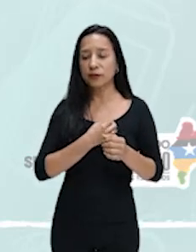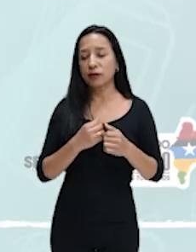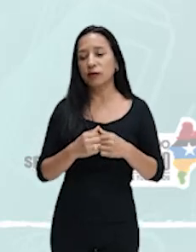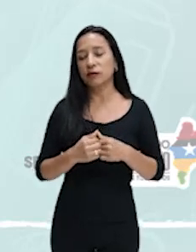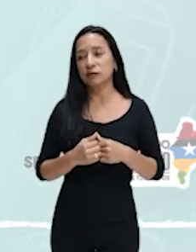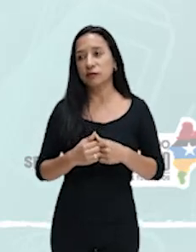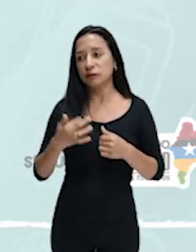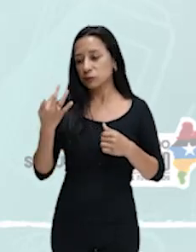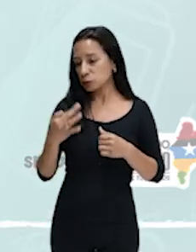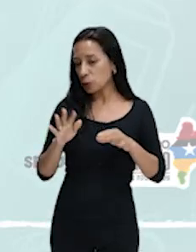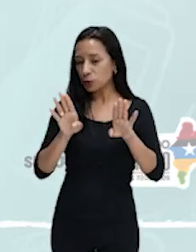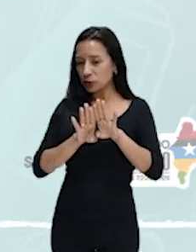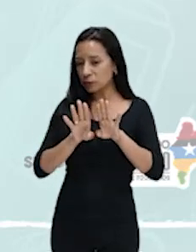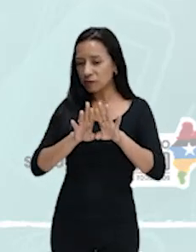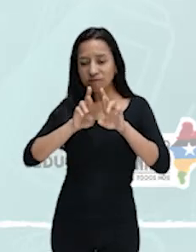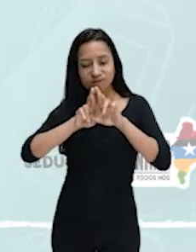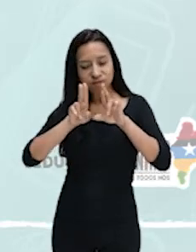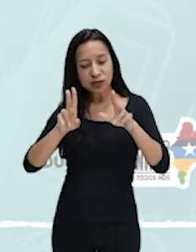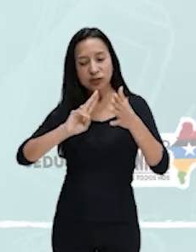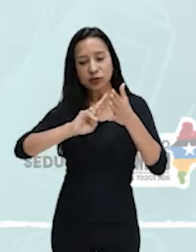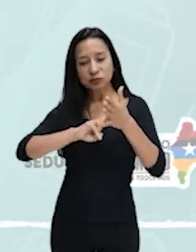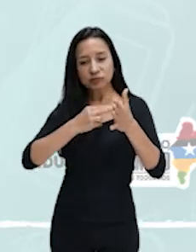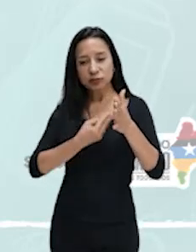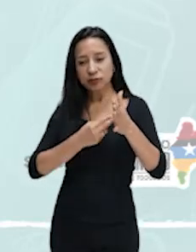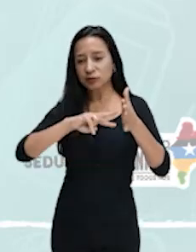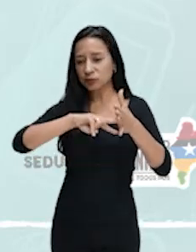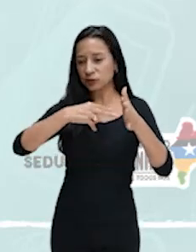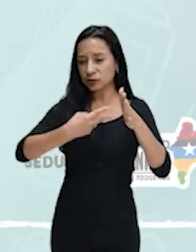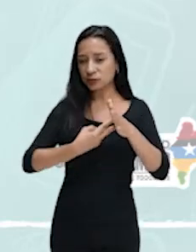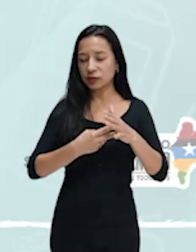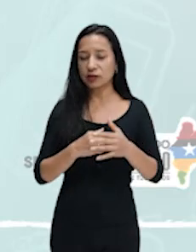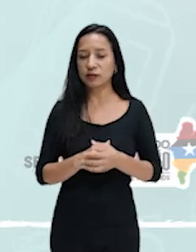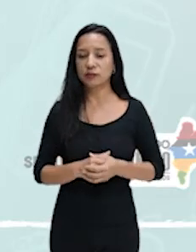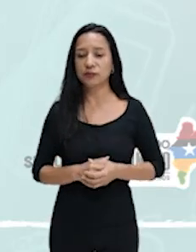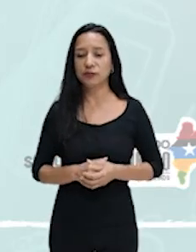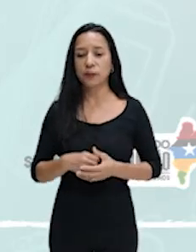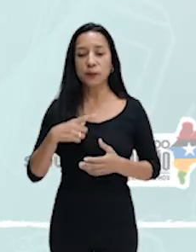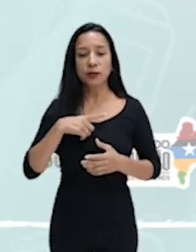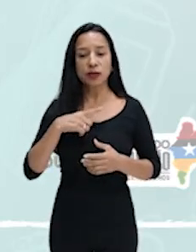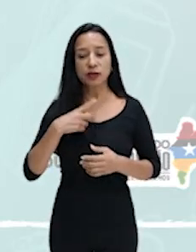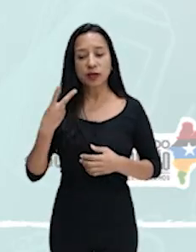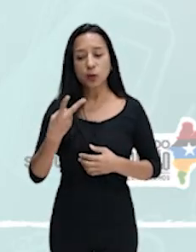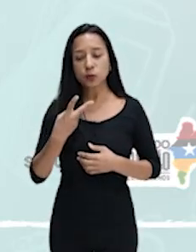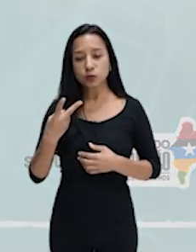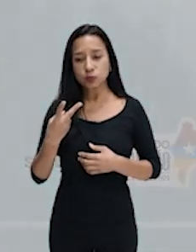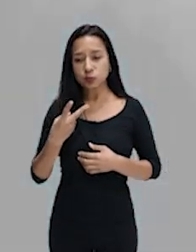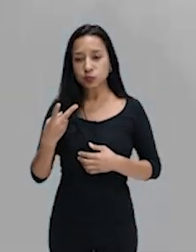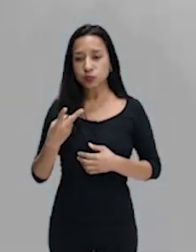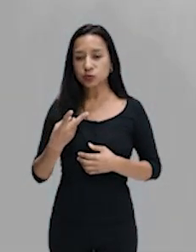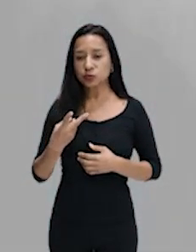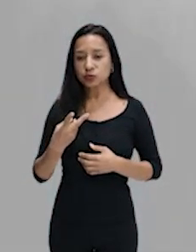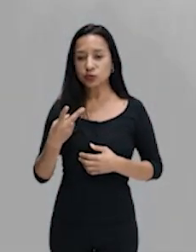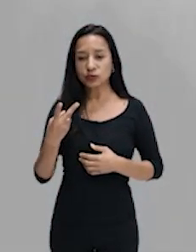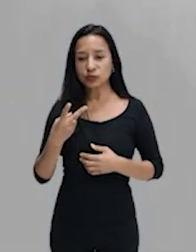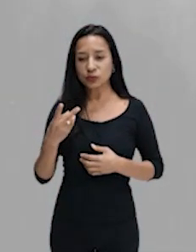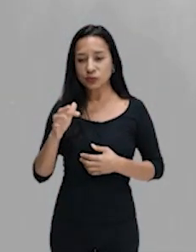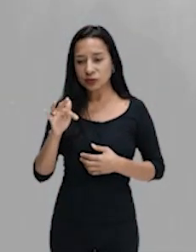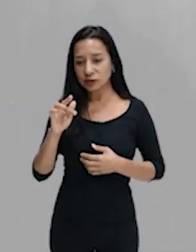das obras? Então, eu tenho aqui à minha esquerda um quadro com duas Fridas, tá? Uma